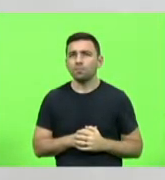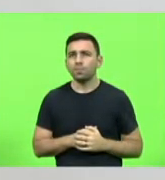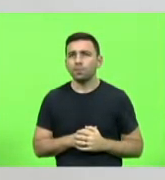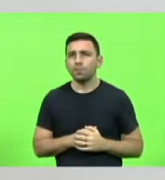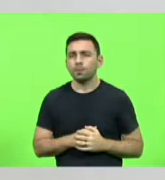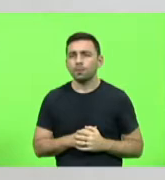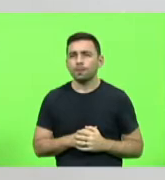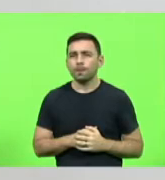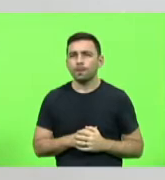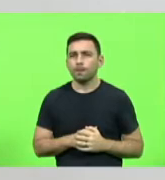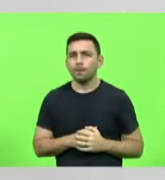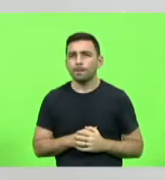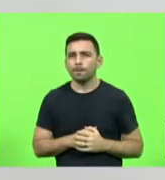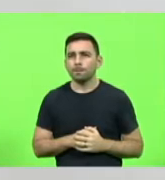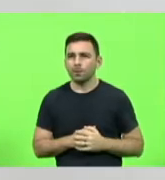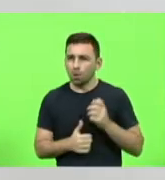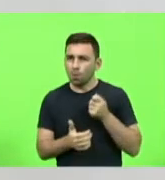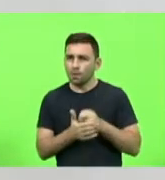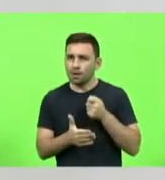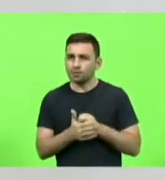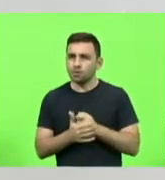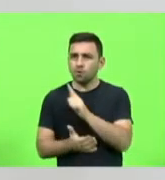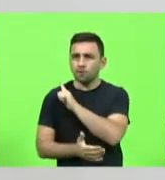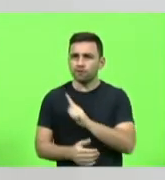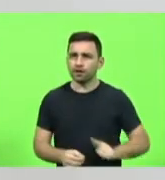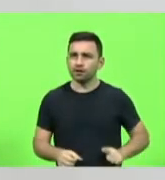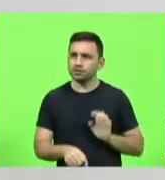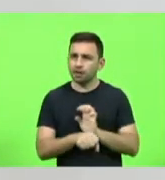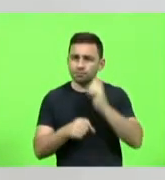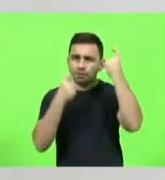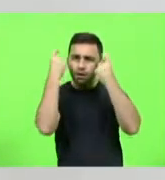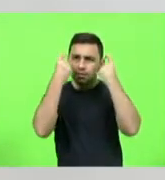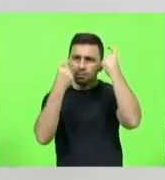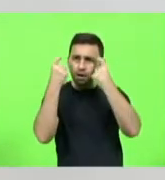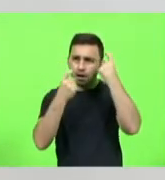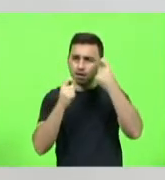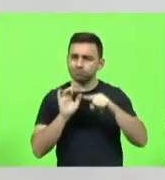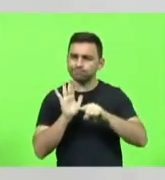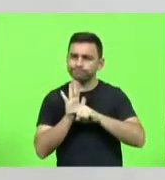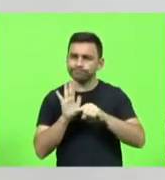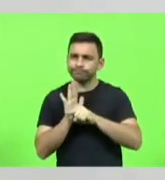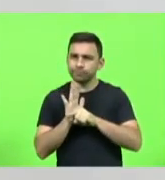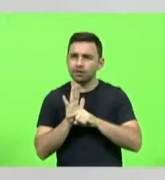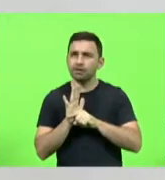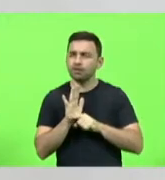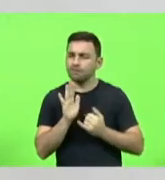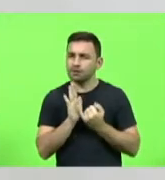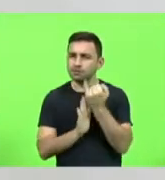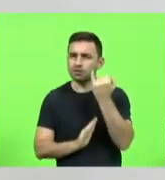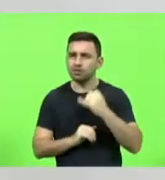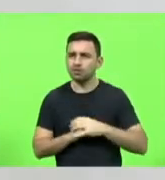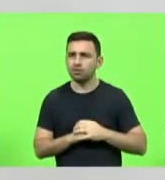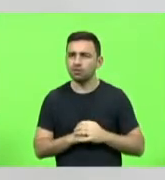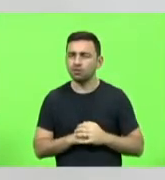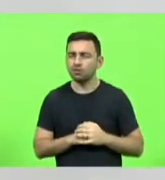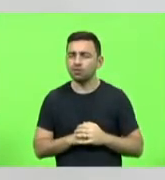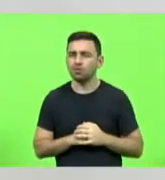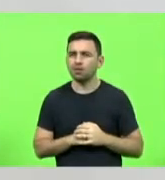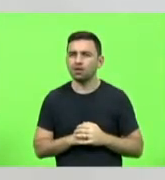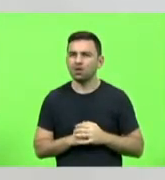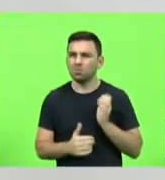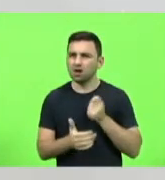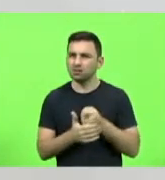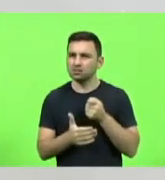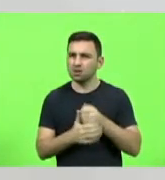Isso é um trabalho, isso é obrigação do governo do Estado, se preocupar com o déficit inflacionário. Isso é obrigação dele. Essa preocupação